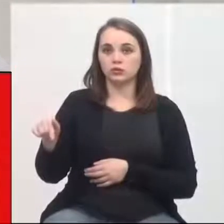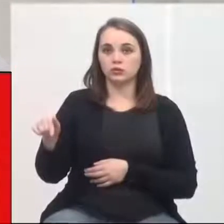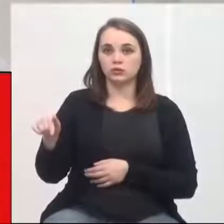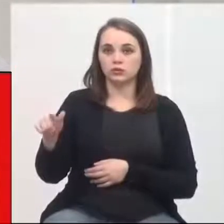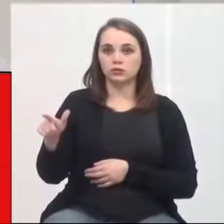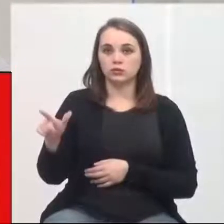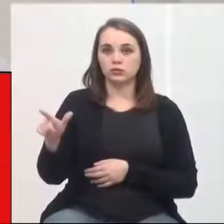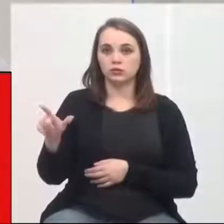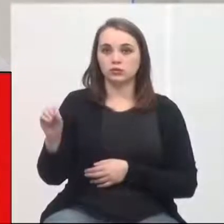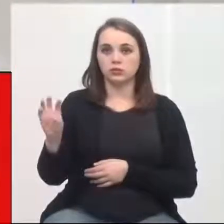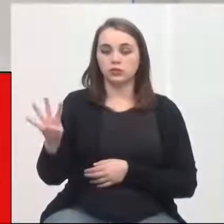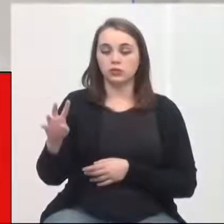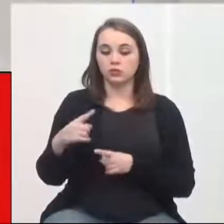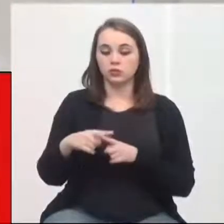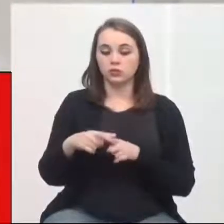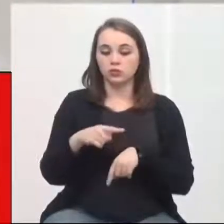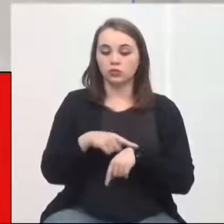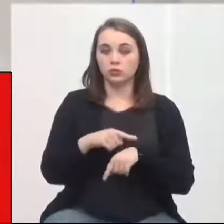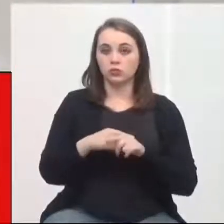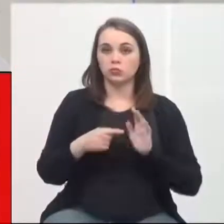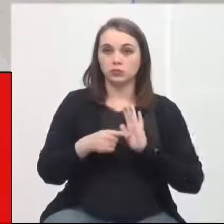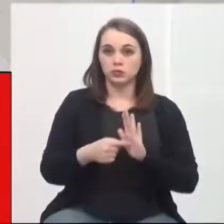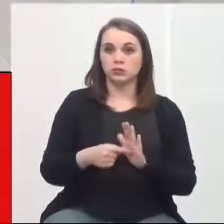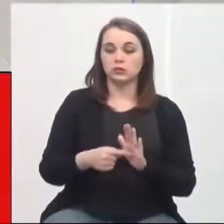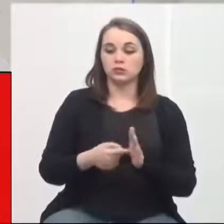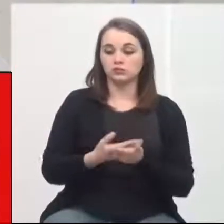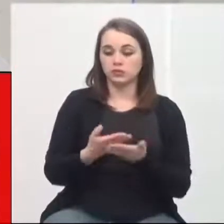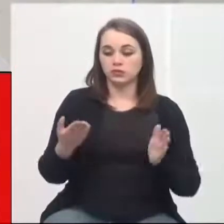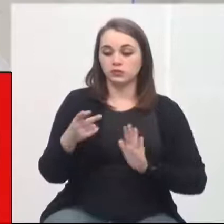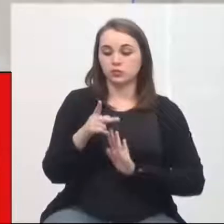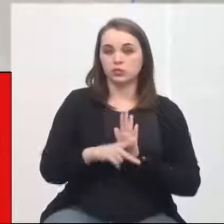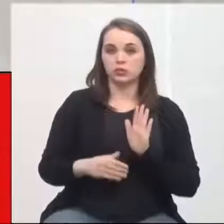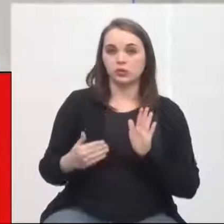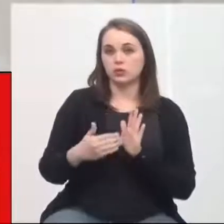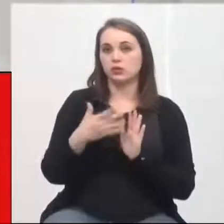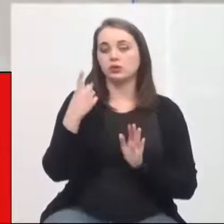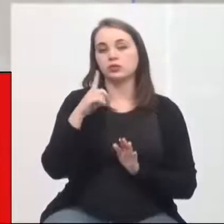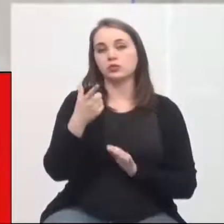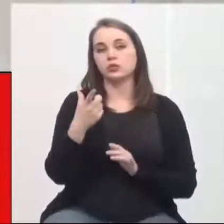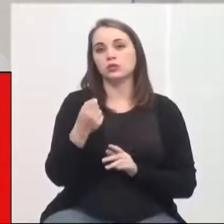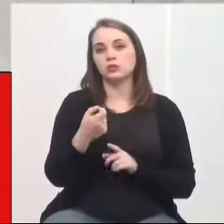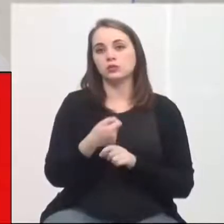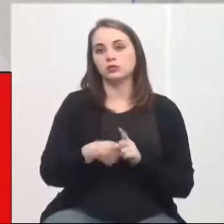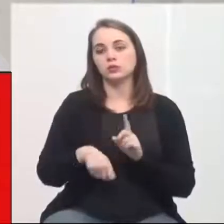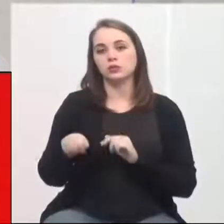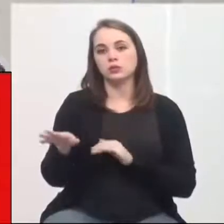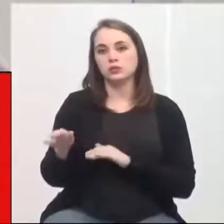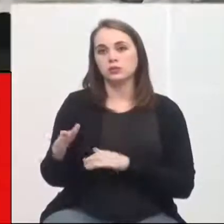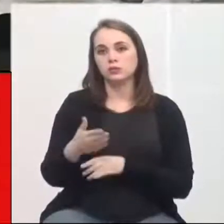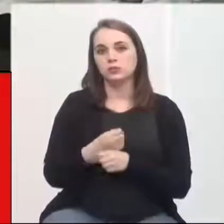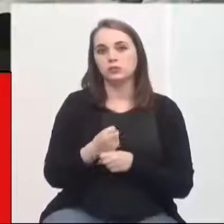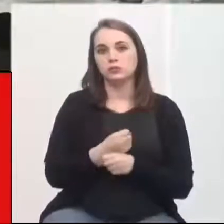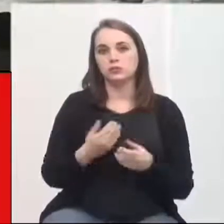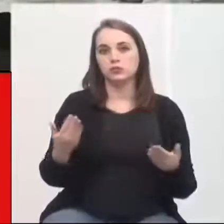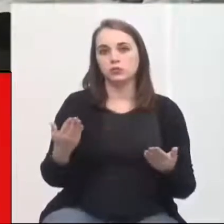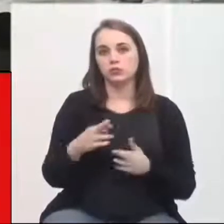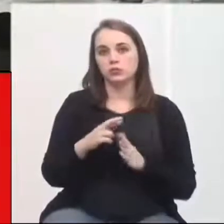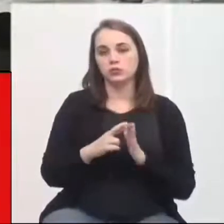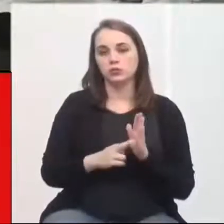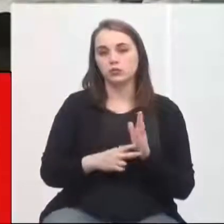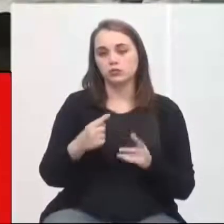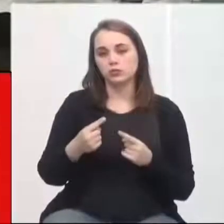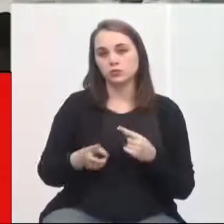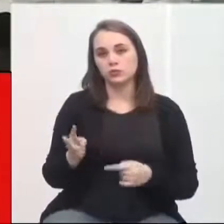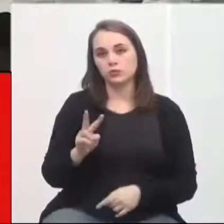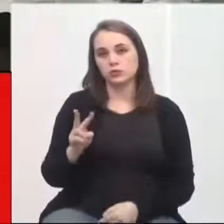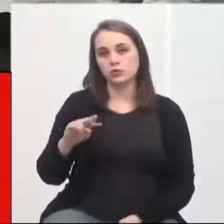500-483-928-2015-404-7204. Haja vista que o prazo para a apresentação do mesmo era até o dia 10 de setembro do ano corrente. O requerimento está em discussão. Com a